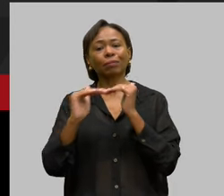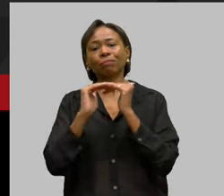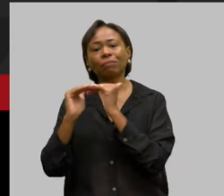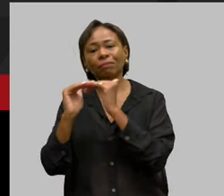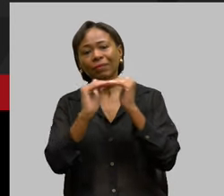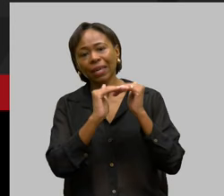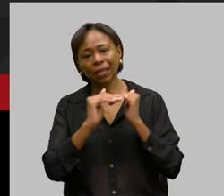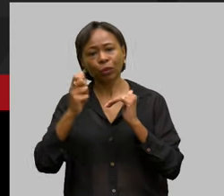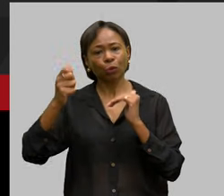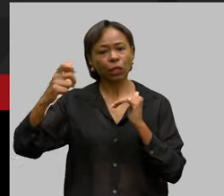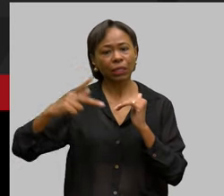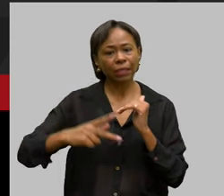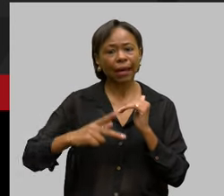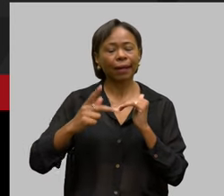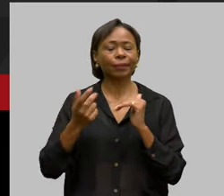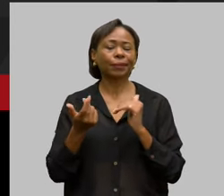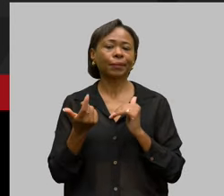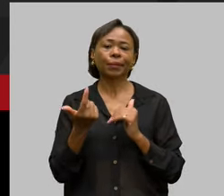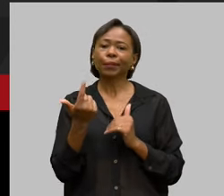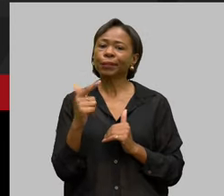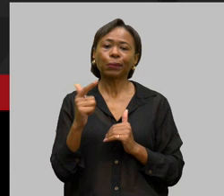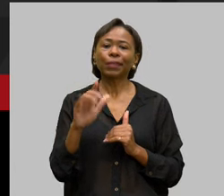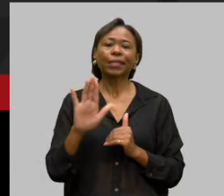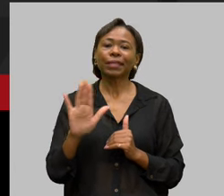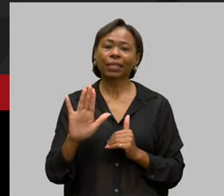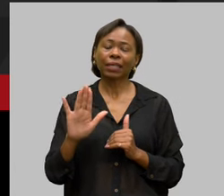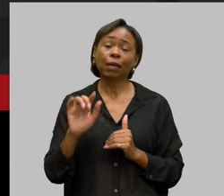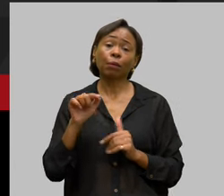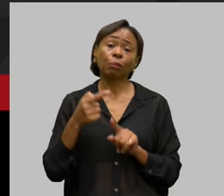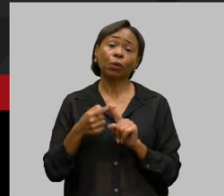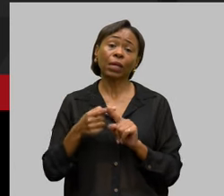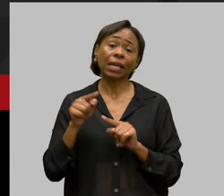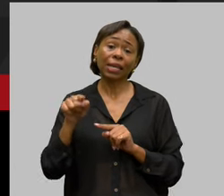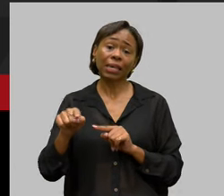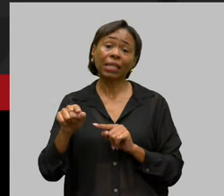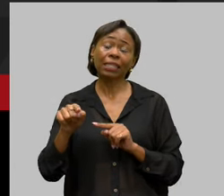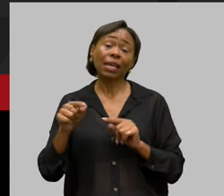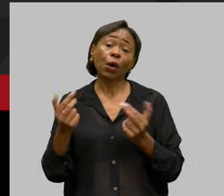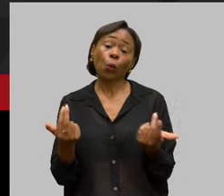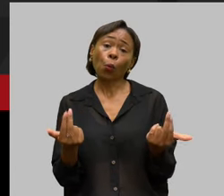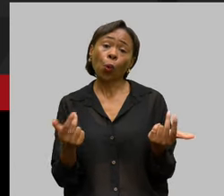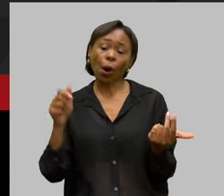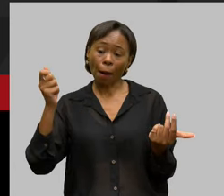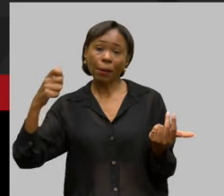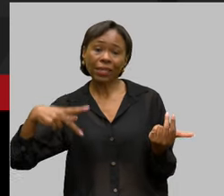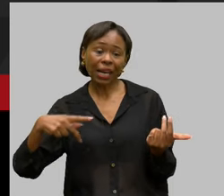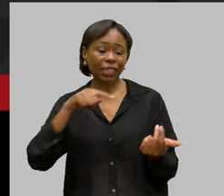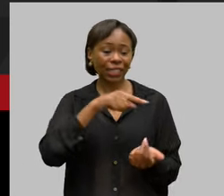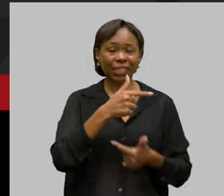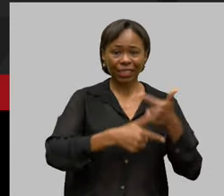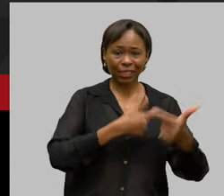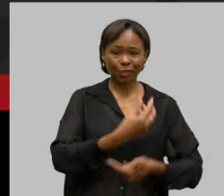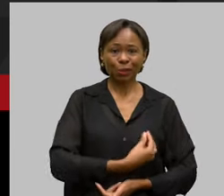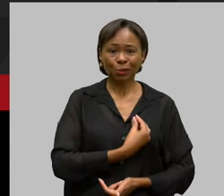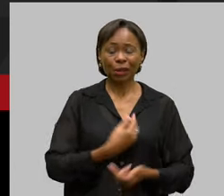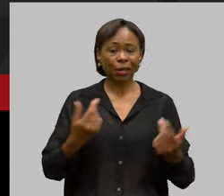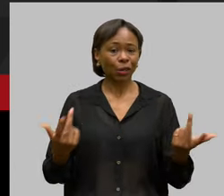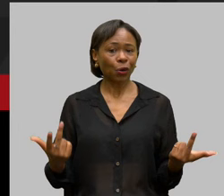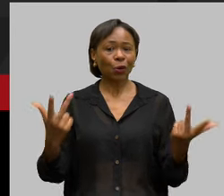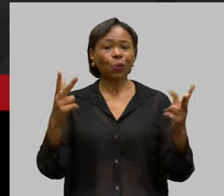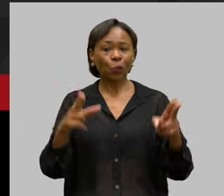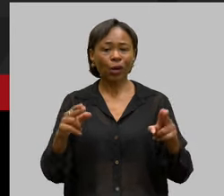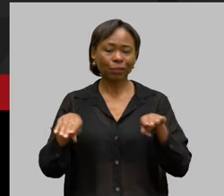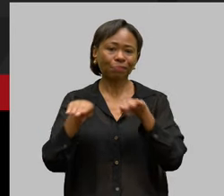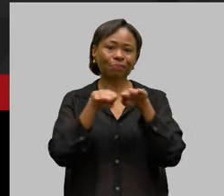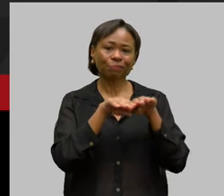eh acabam por ter os seus reajustes atrelados a quem está na ativa o que do ponto de vista do direito como eu comentei pode fazer muito sentido mas